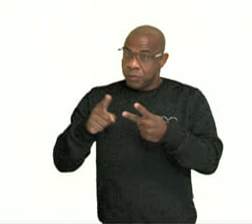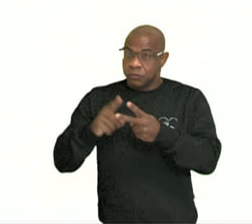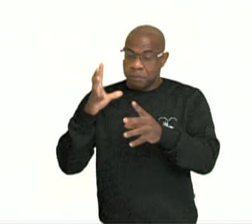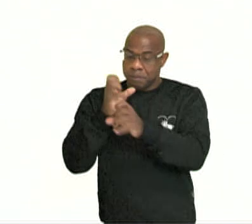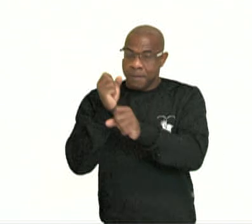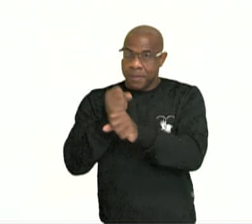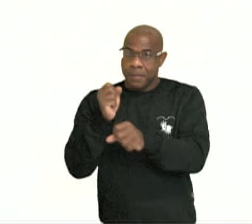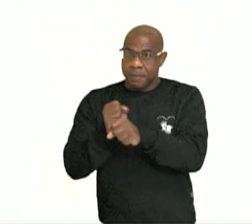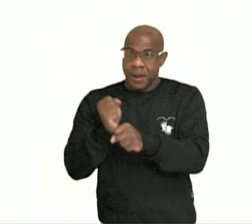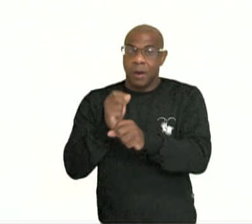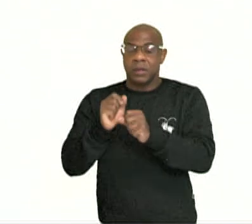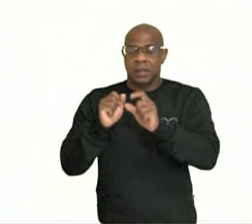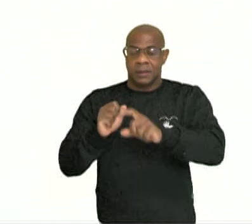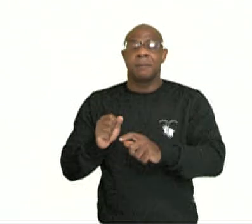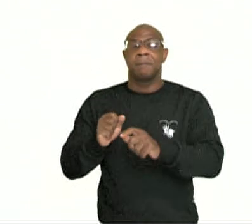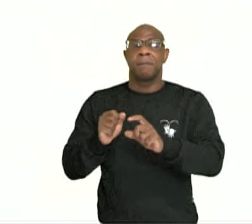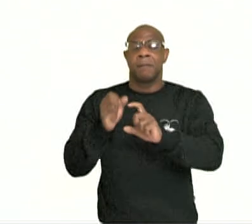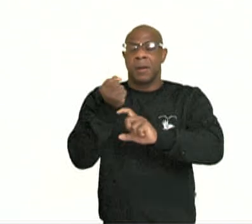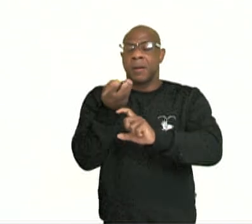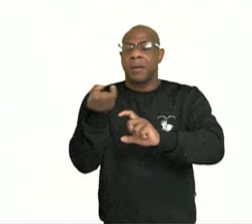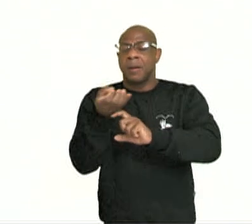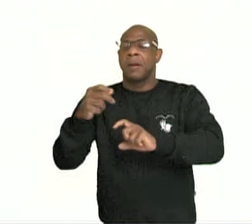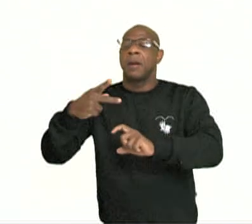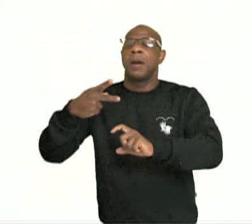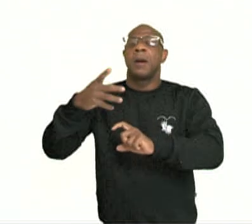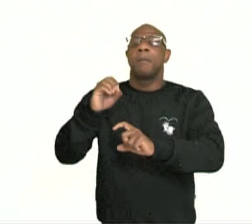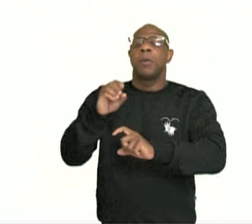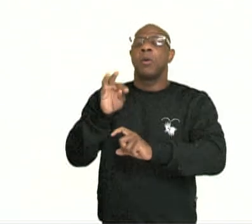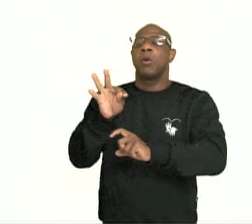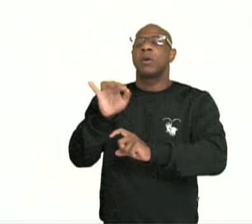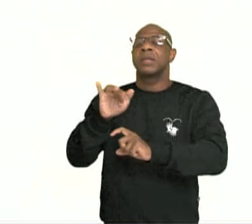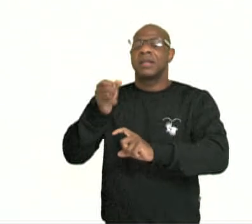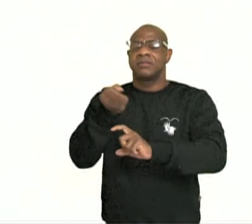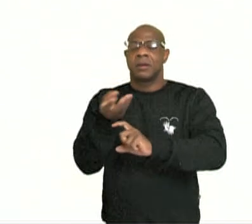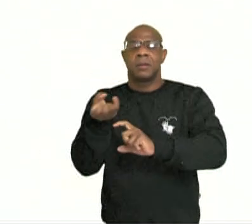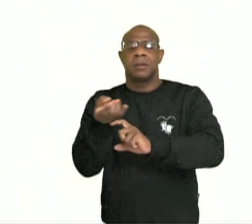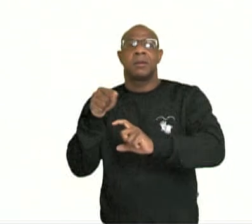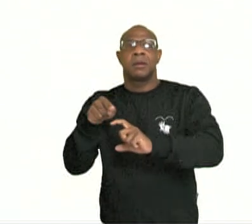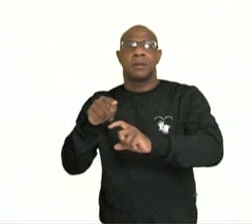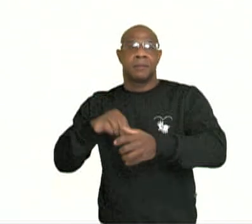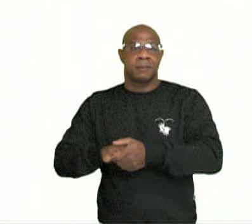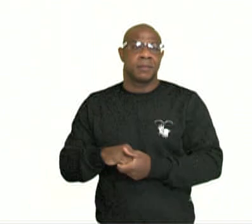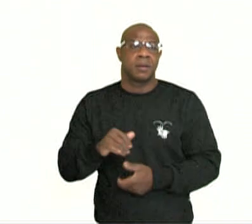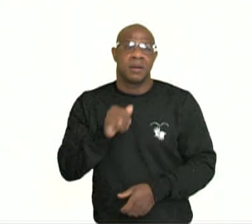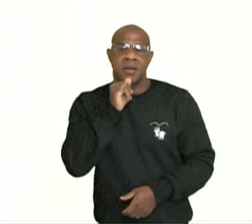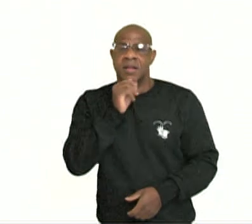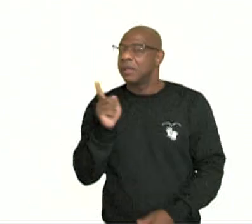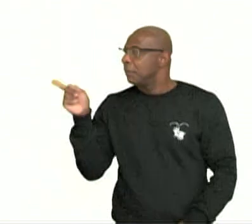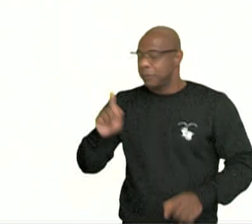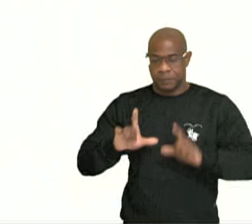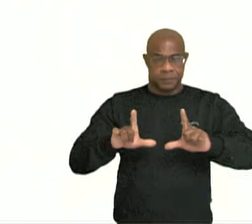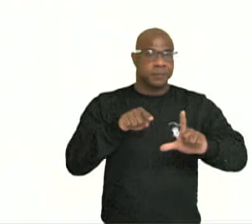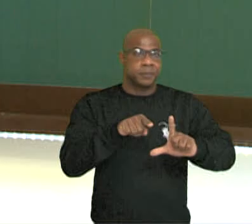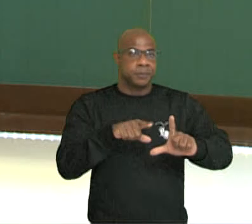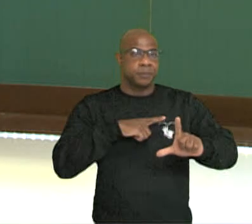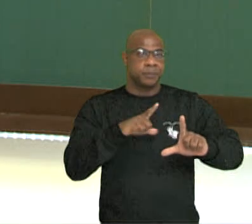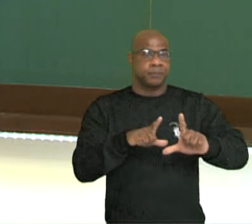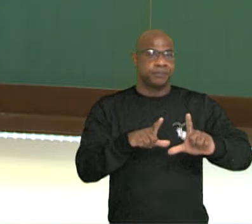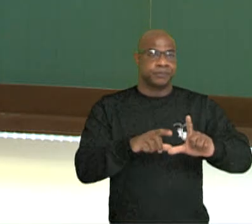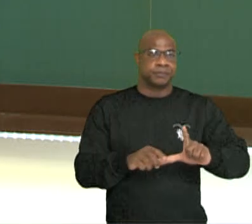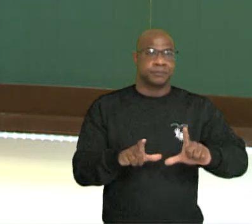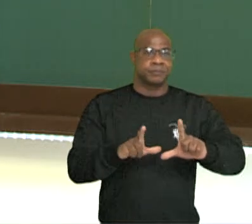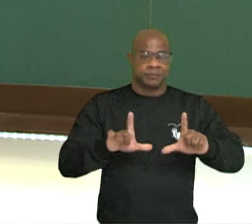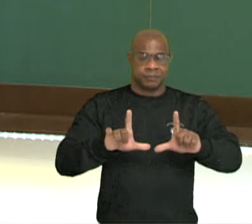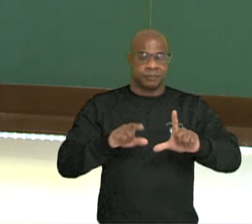falar só da área do quadrado? Porque é nela que aparece a potência aqui, tá? Aparece aquele quadrado, porque é o lado vezes